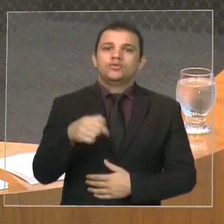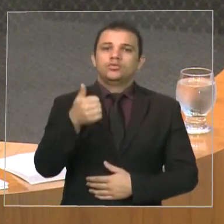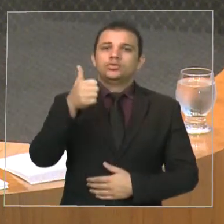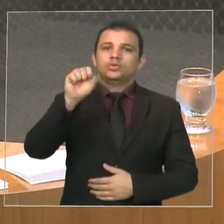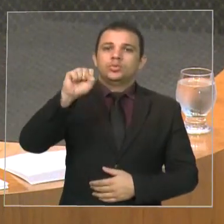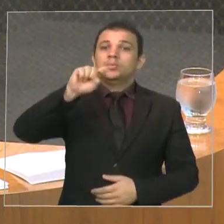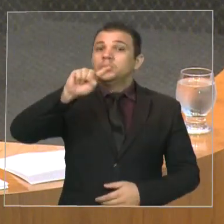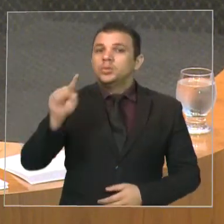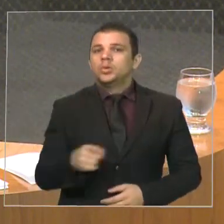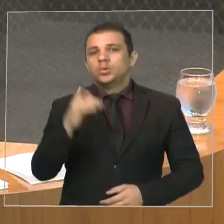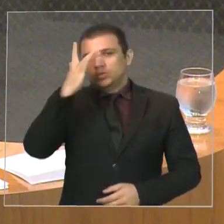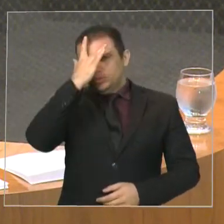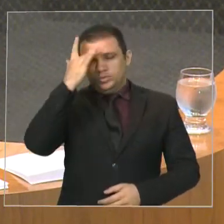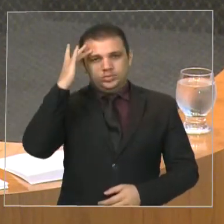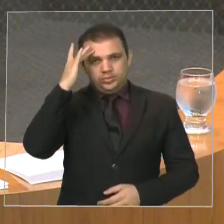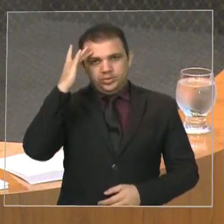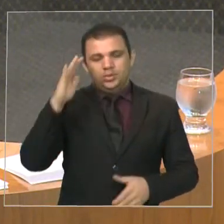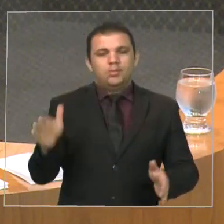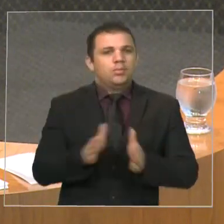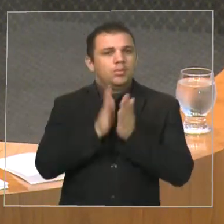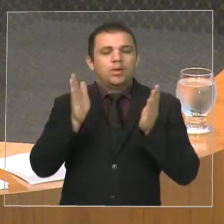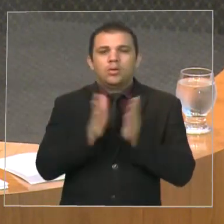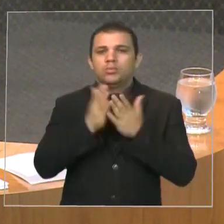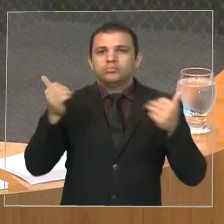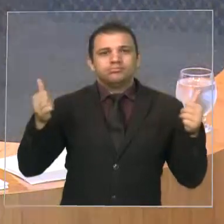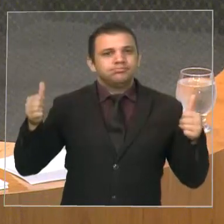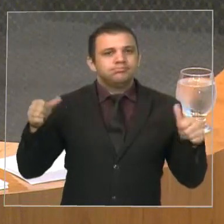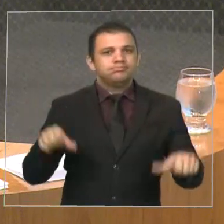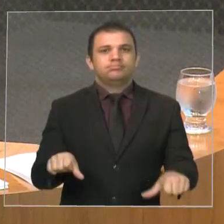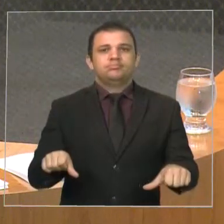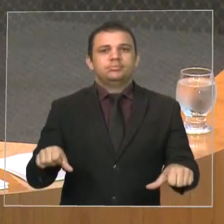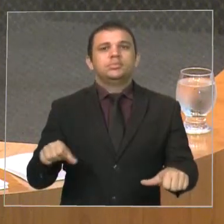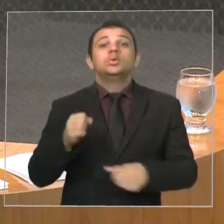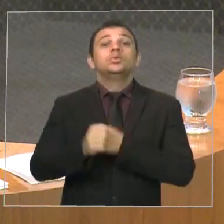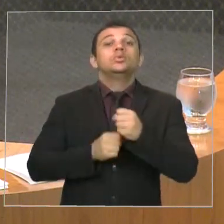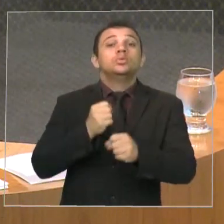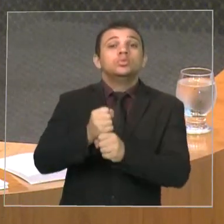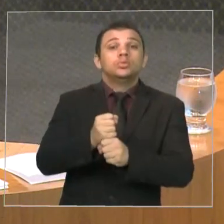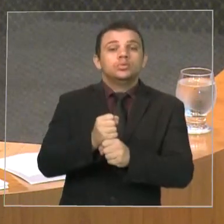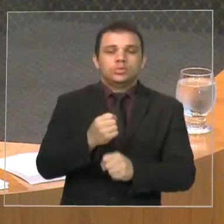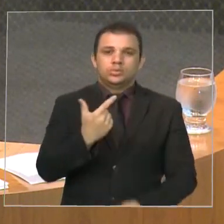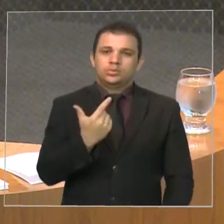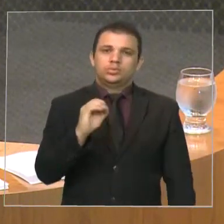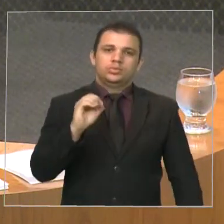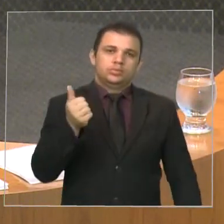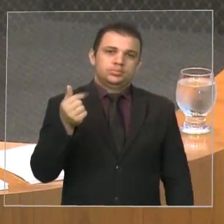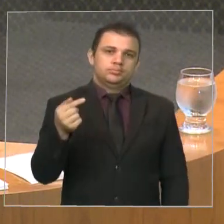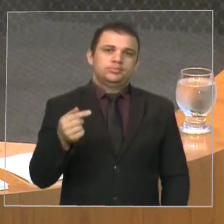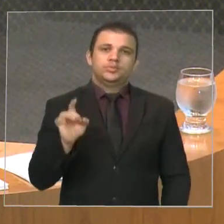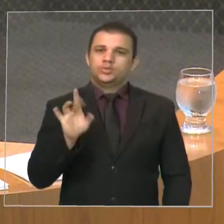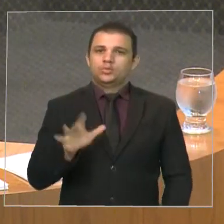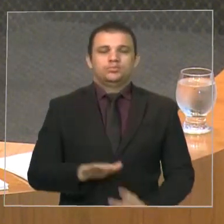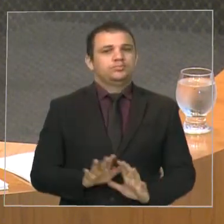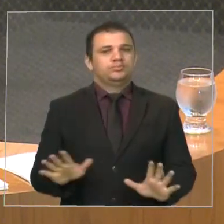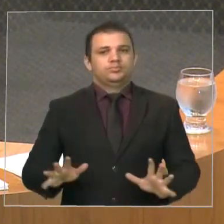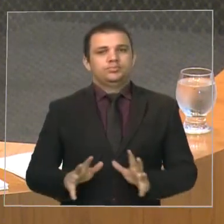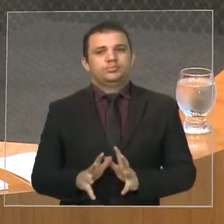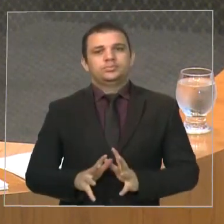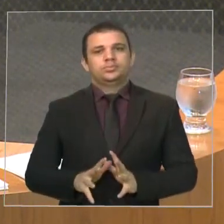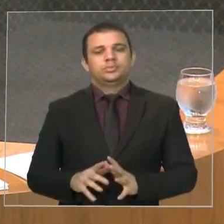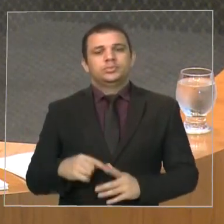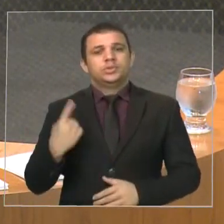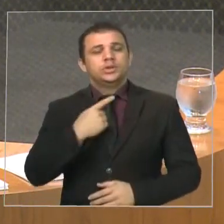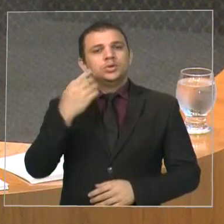pessoas em extrema pobreza apenas no ano de 2017. Então, não